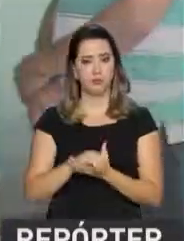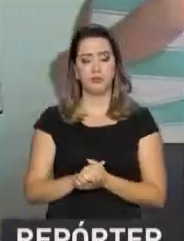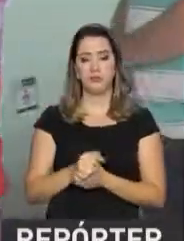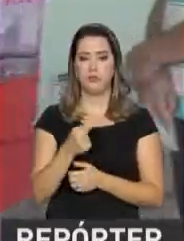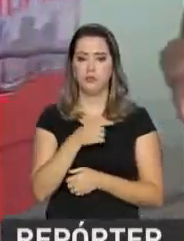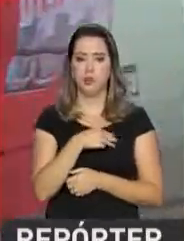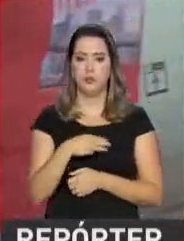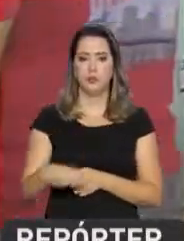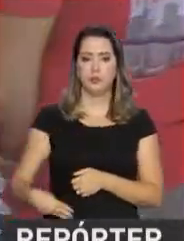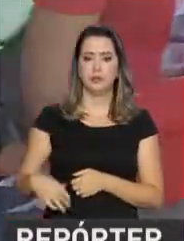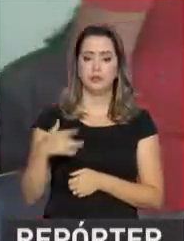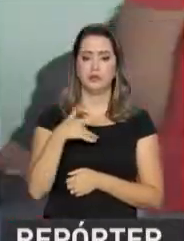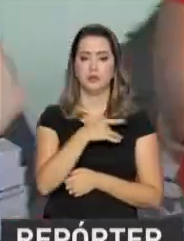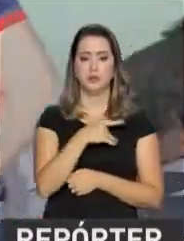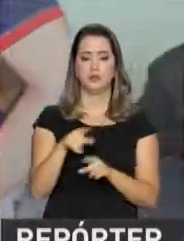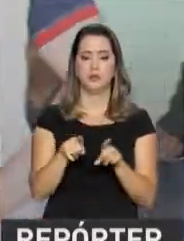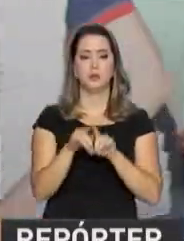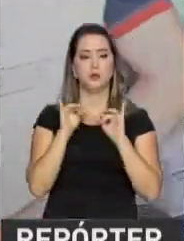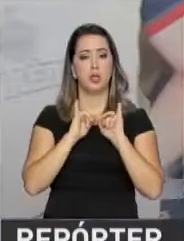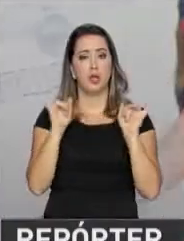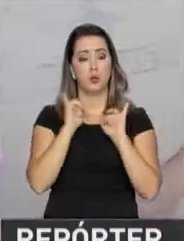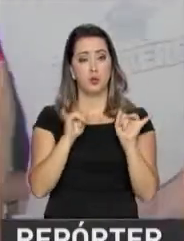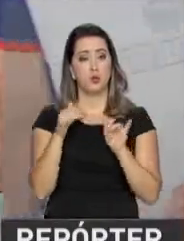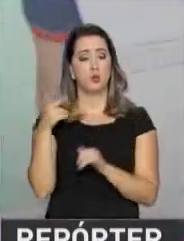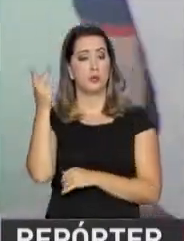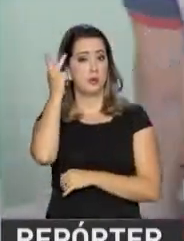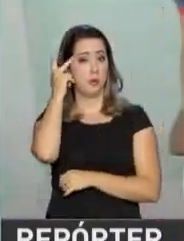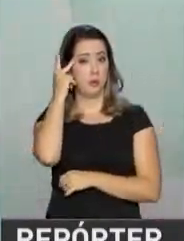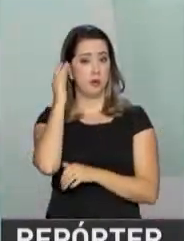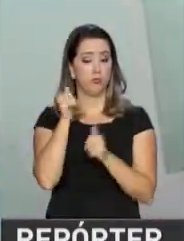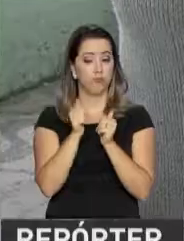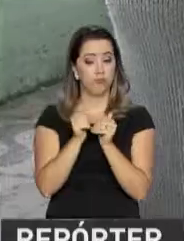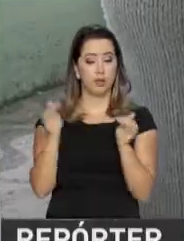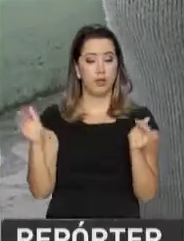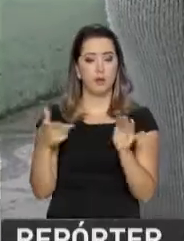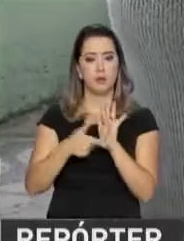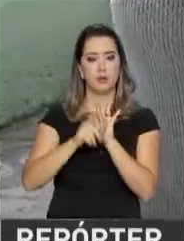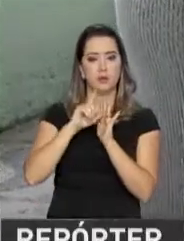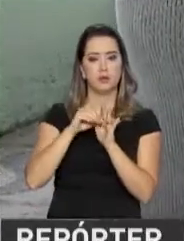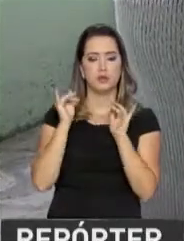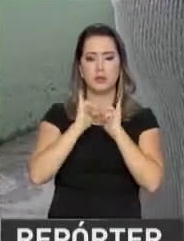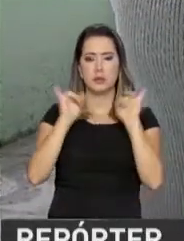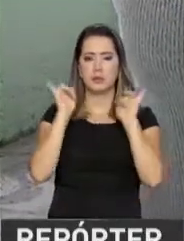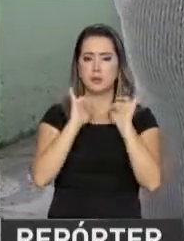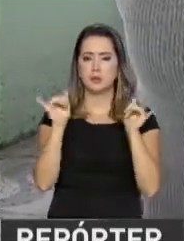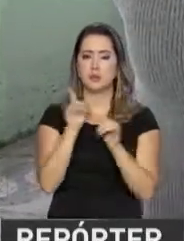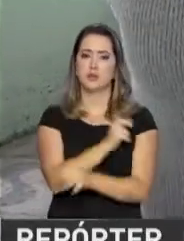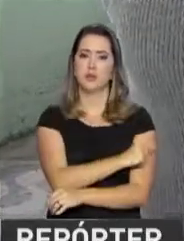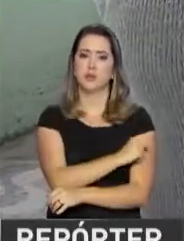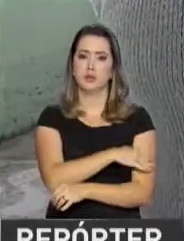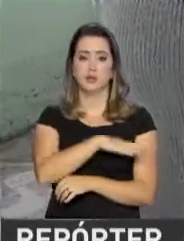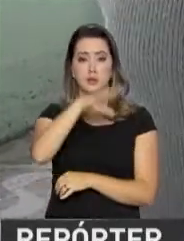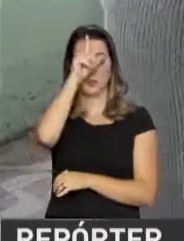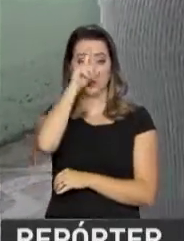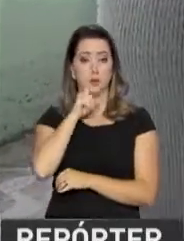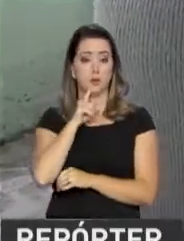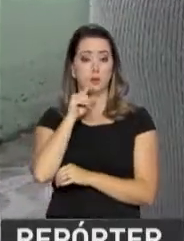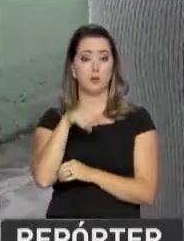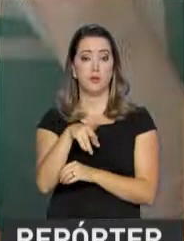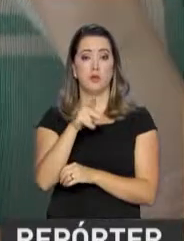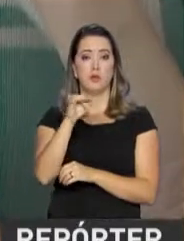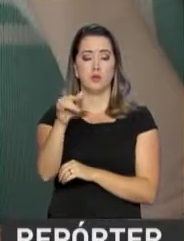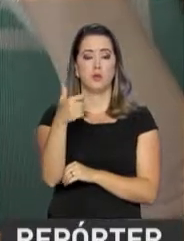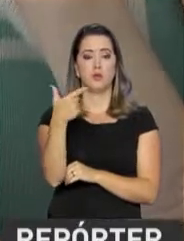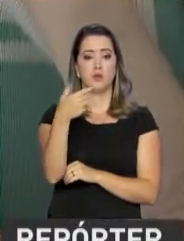da Saúde também anunciou que o estado de São Paulo vai ampliar e antecipar a campanha de vacinação contra a febre amarela para o